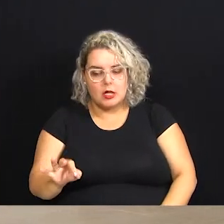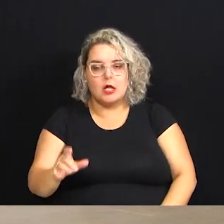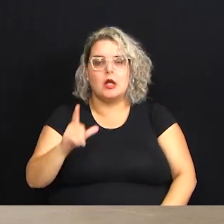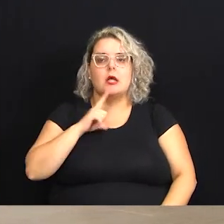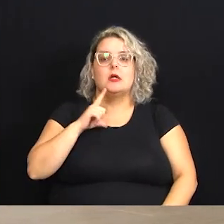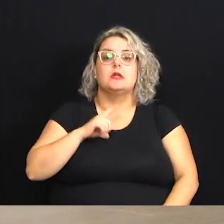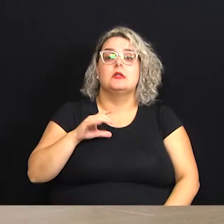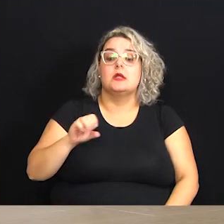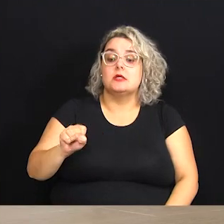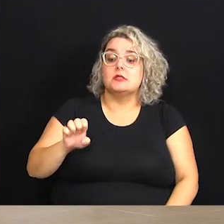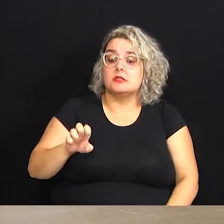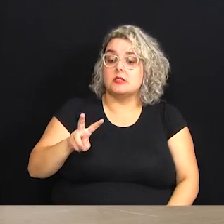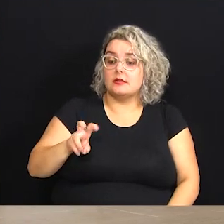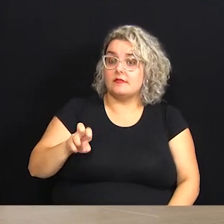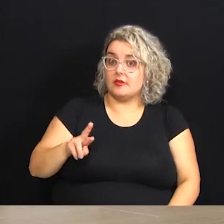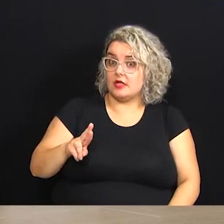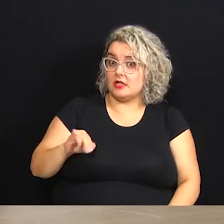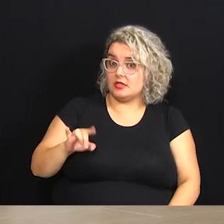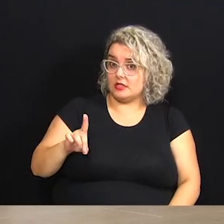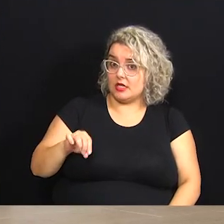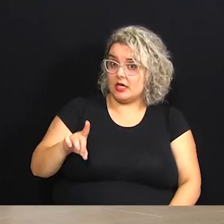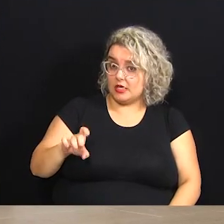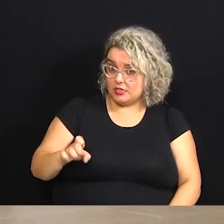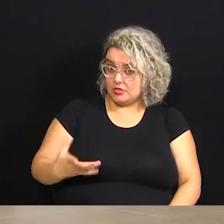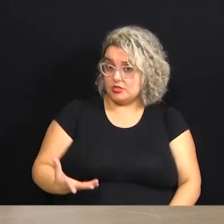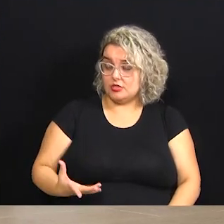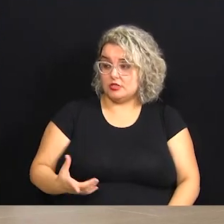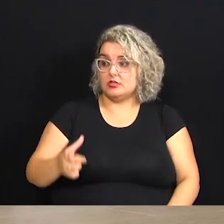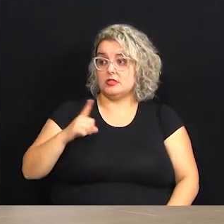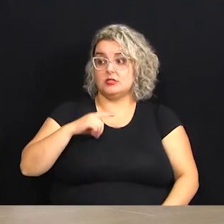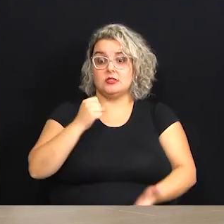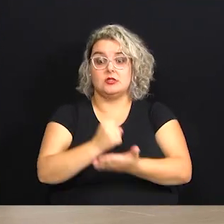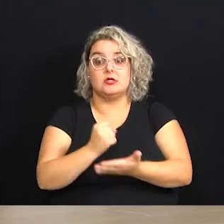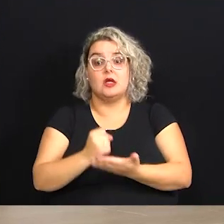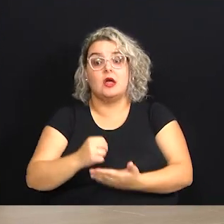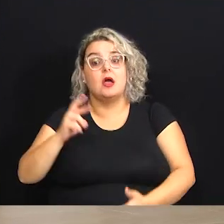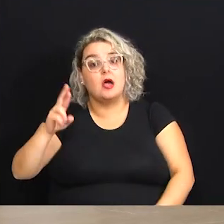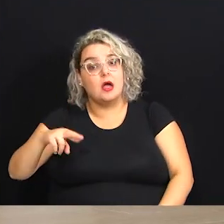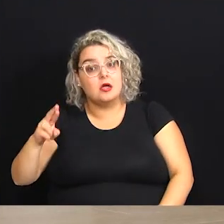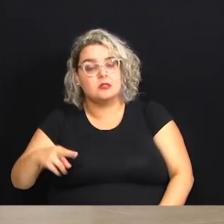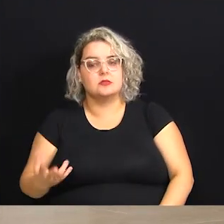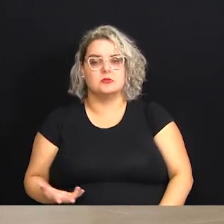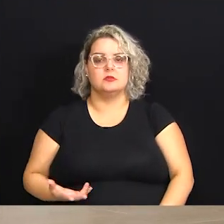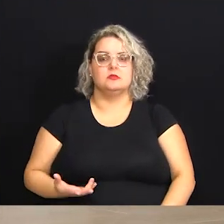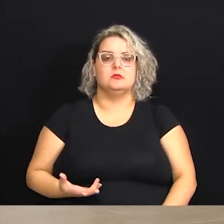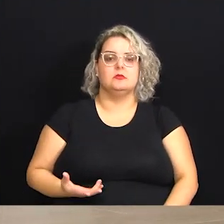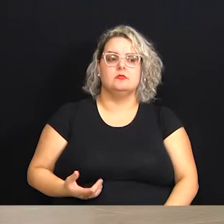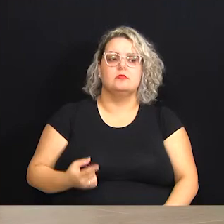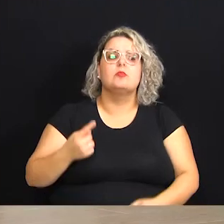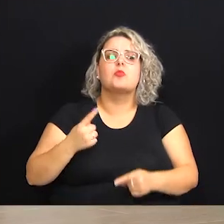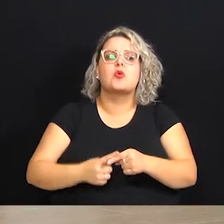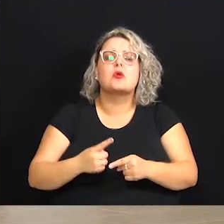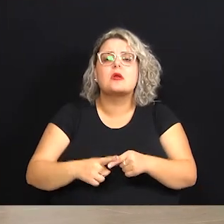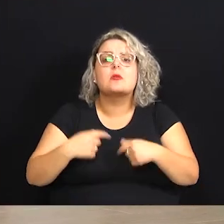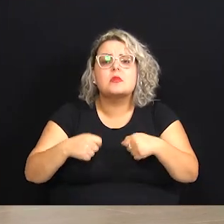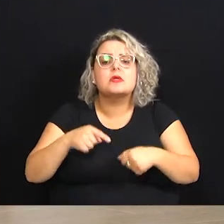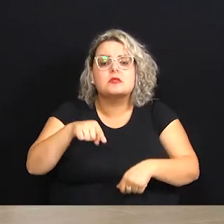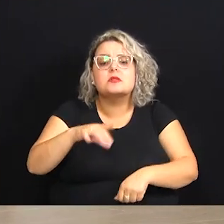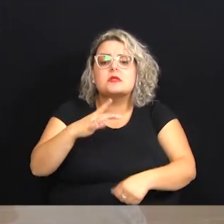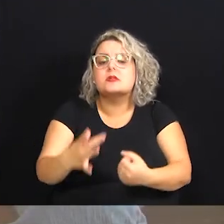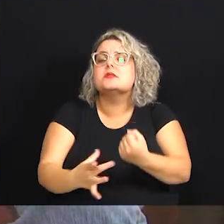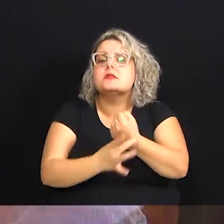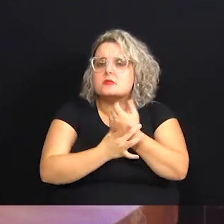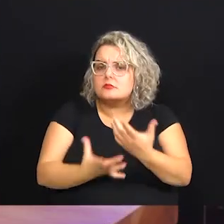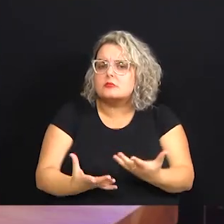existe a questão da severidade, existe a questão da contratação racional. Para que eu preciso desse seguro?